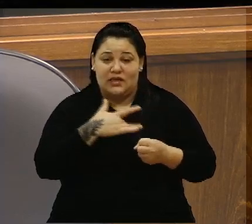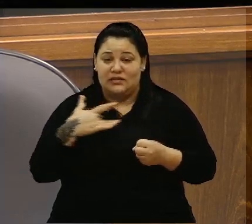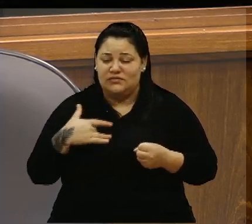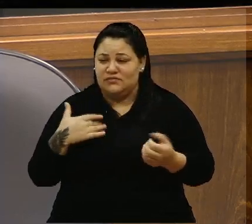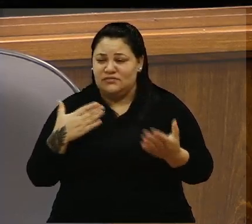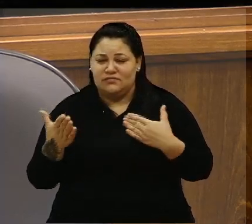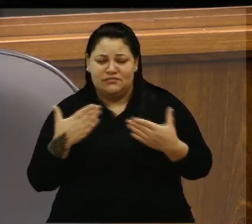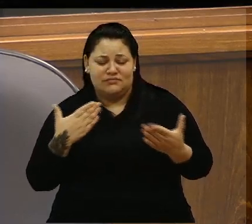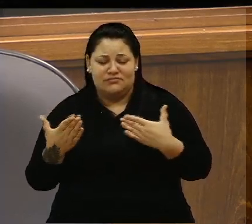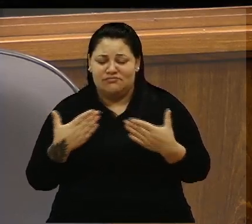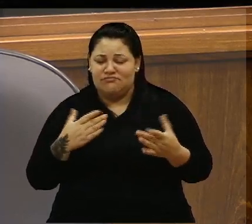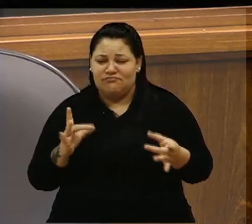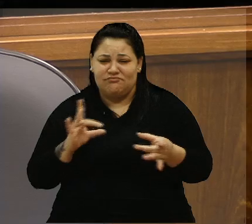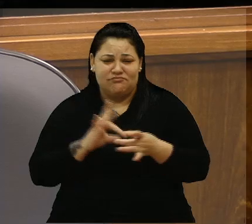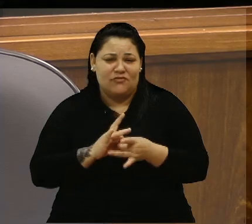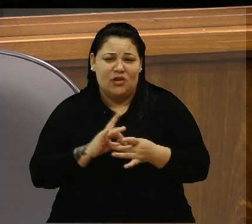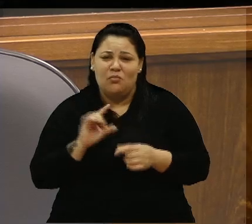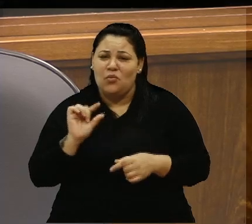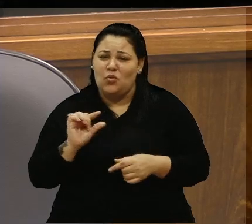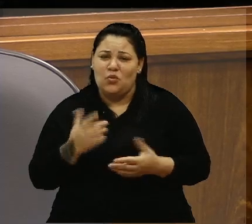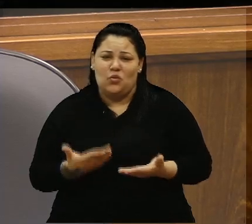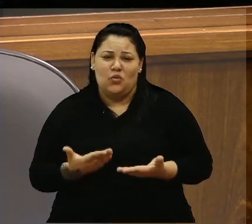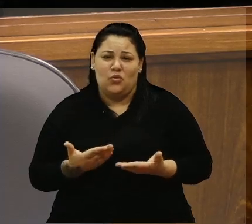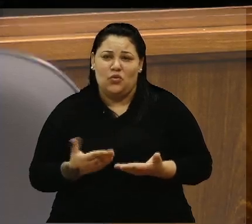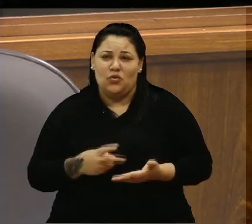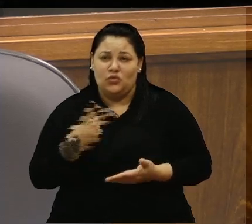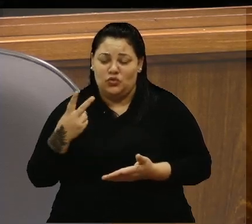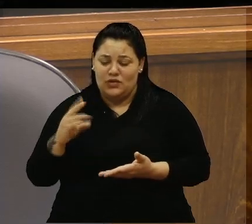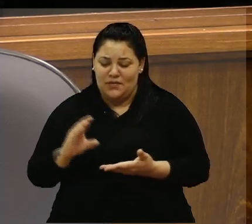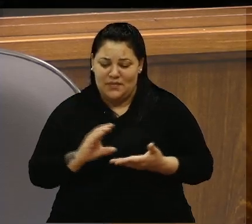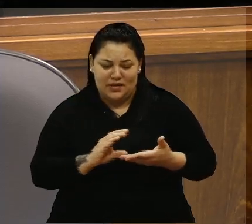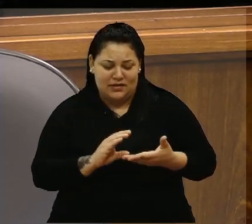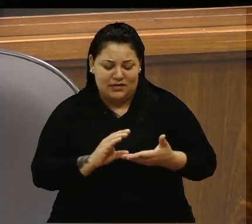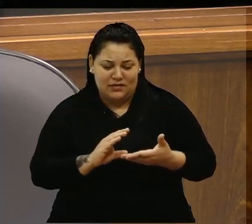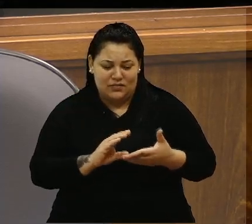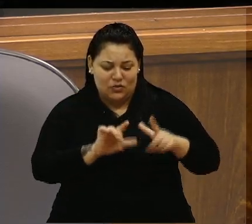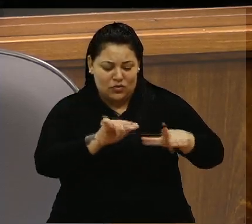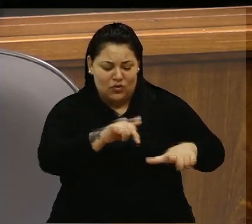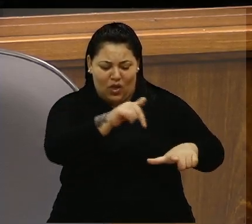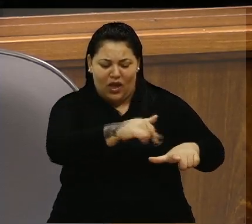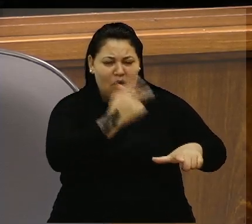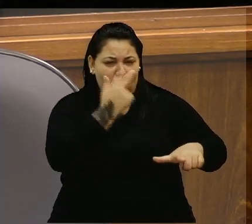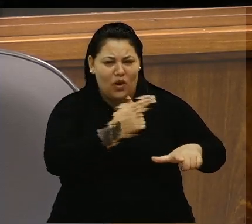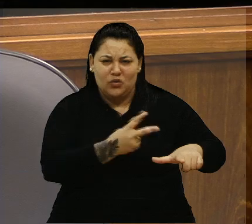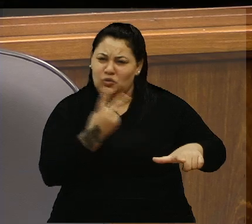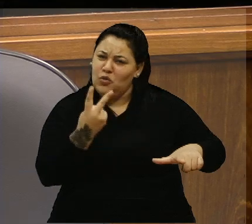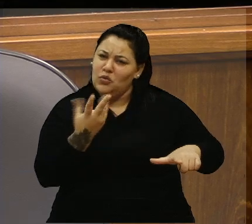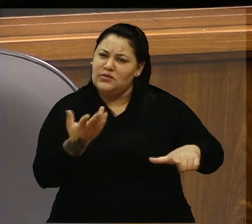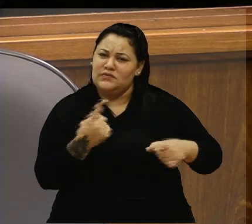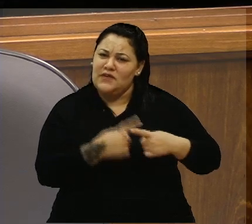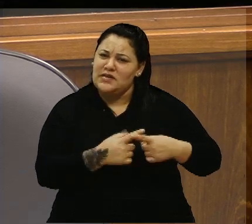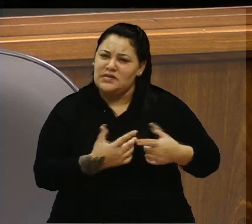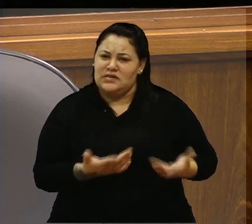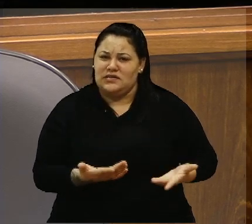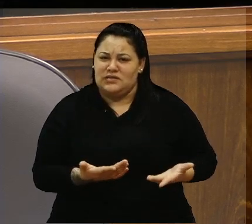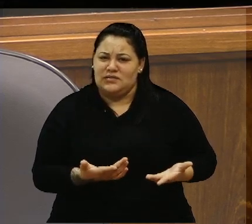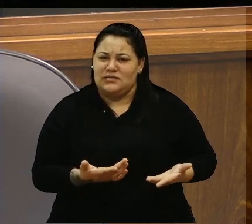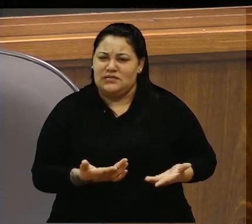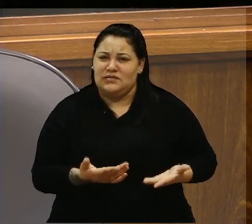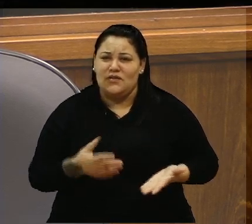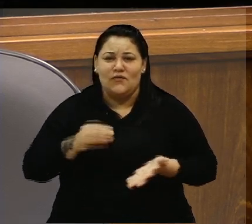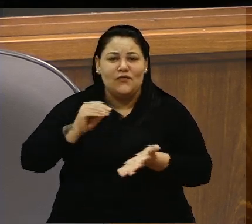entre si, a ponto de 2 emendas ter sido postas para uma mesma UBS. Então, falta